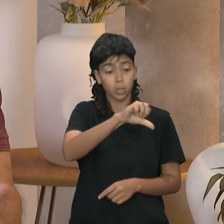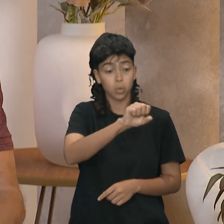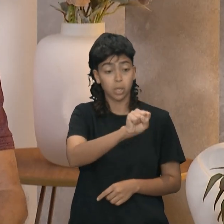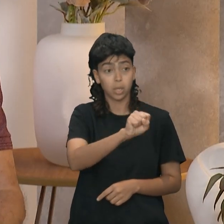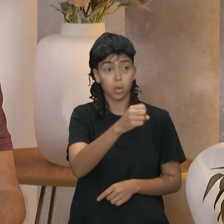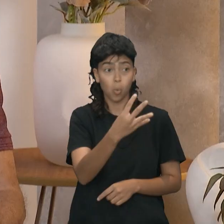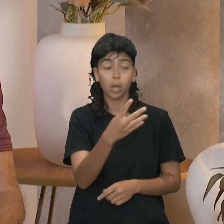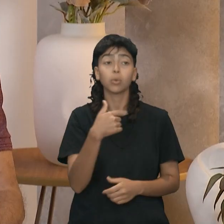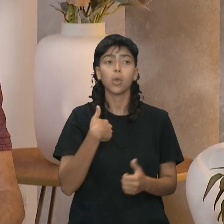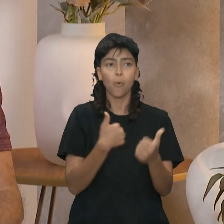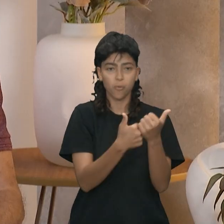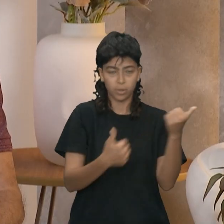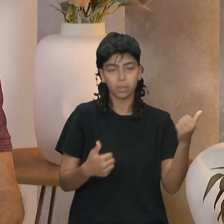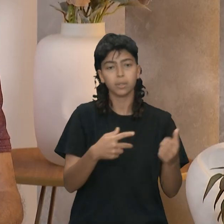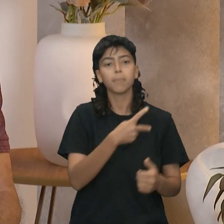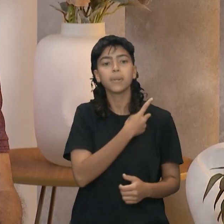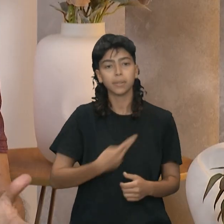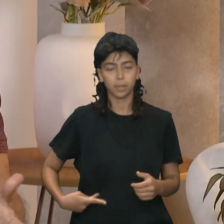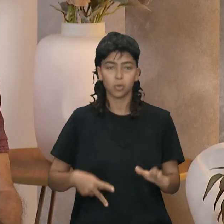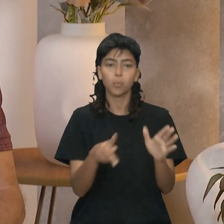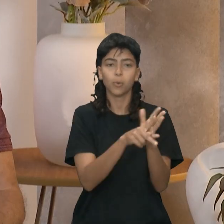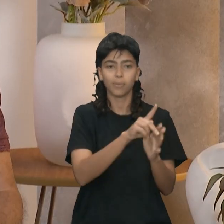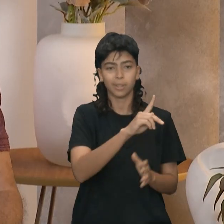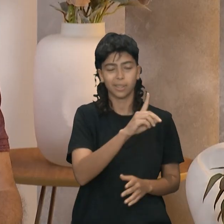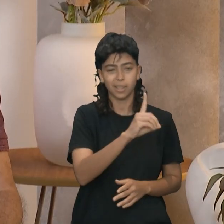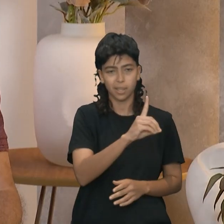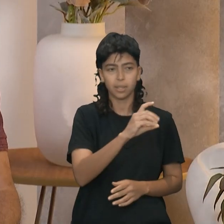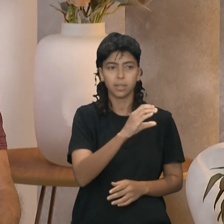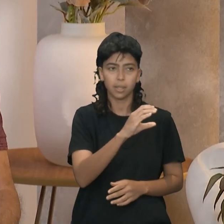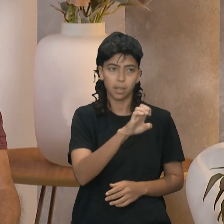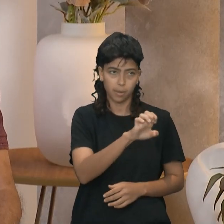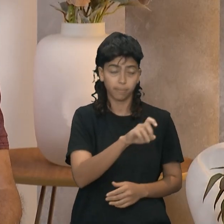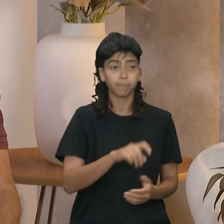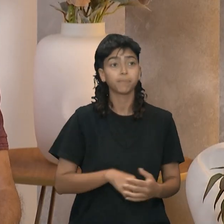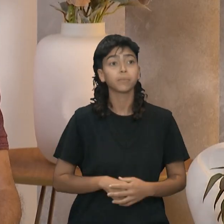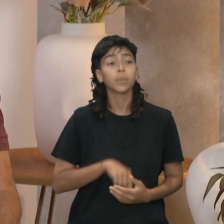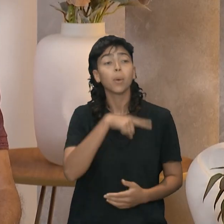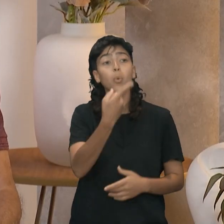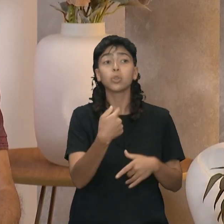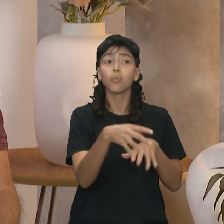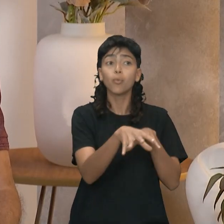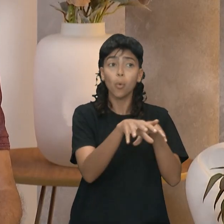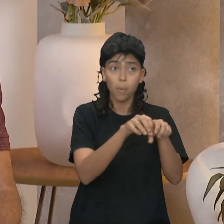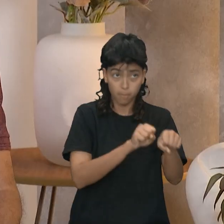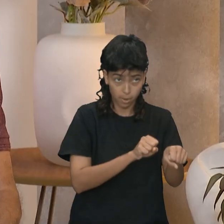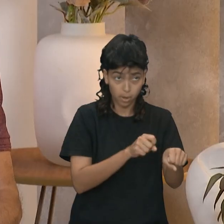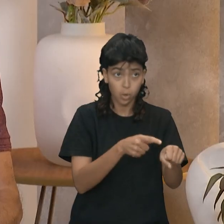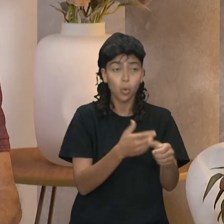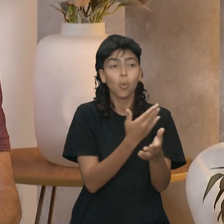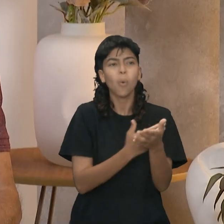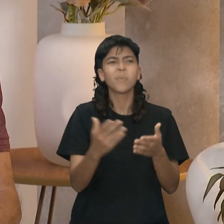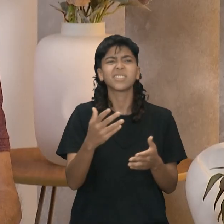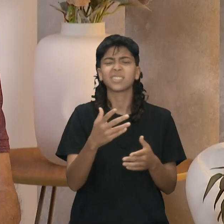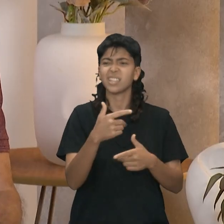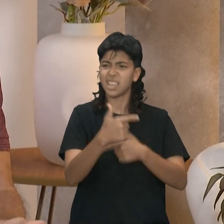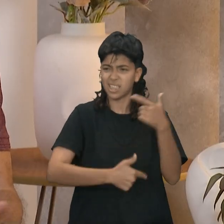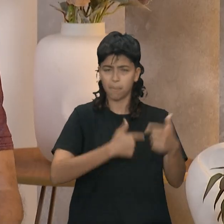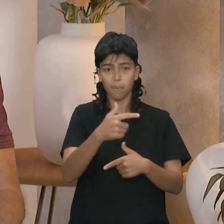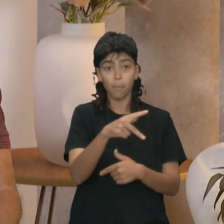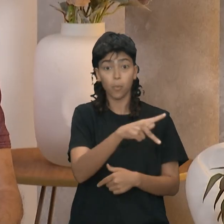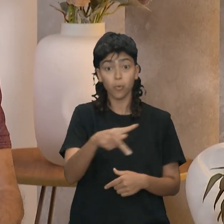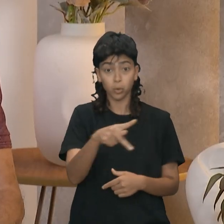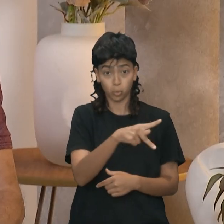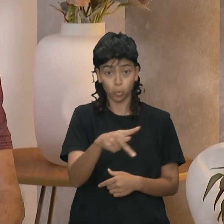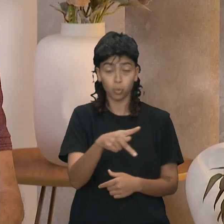formei em 1988, né, fui dar aula na Faculdade de Filosofia e Letras de Araguaína e retornei